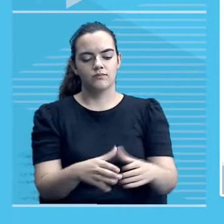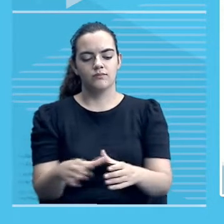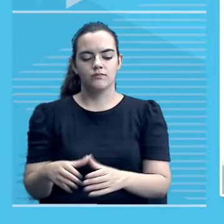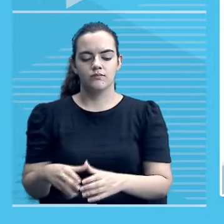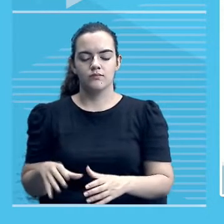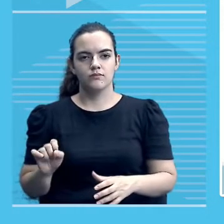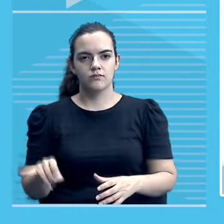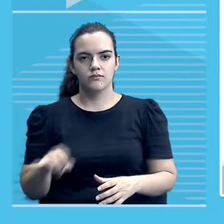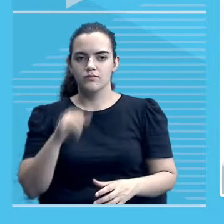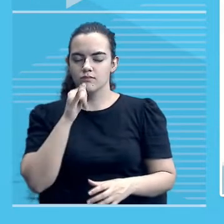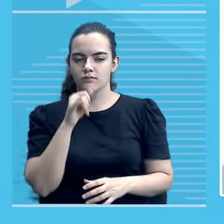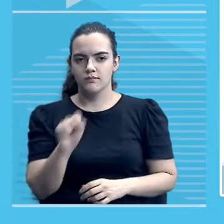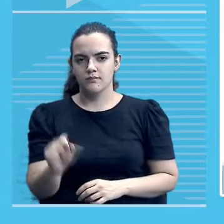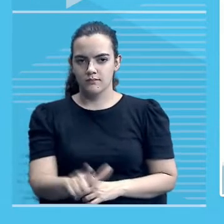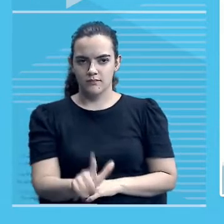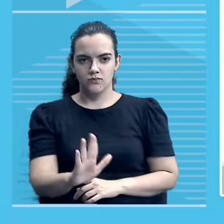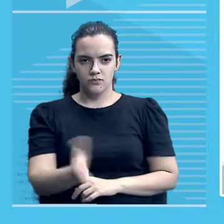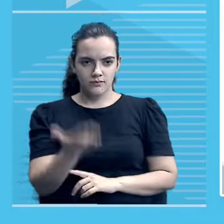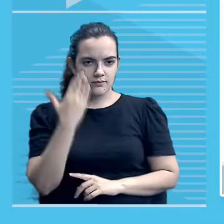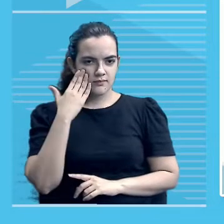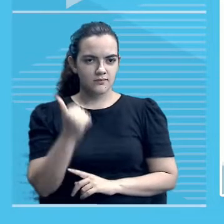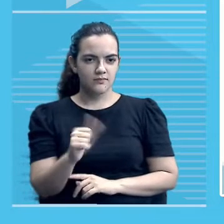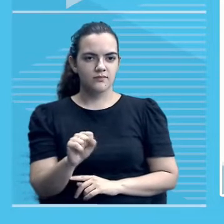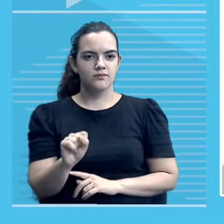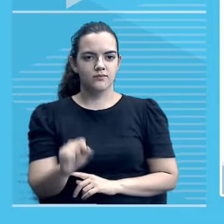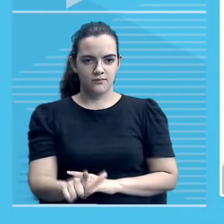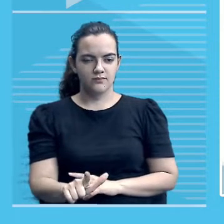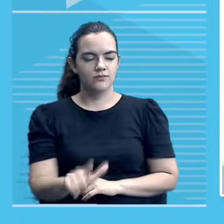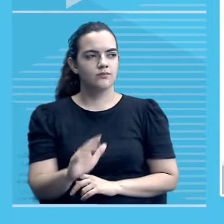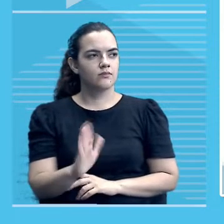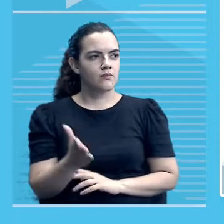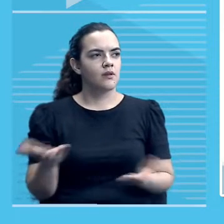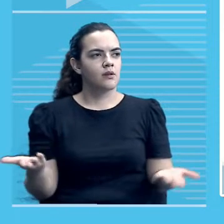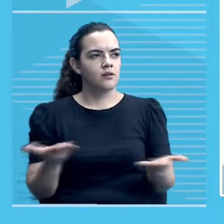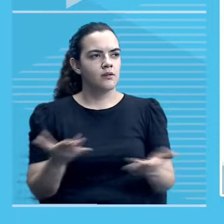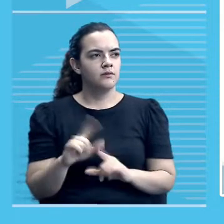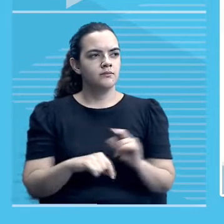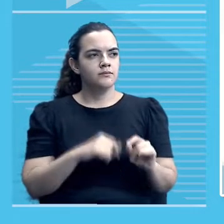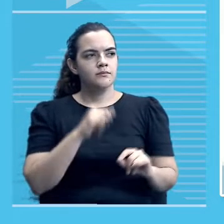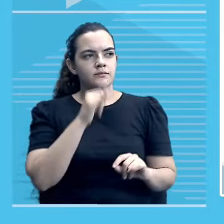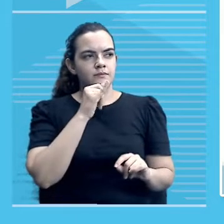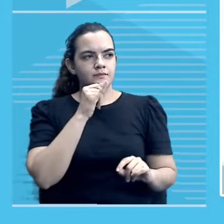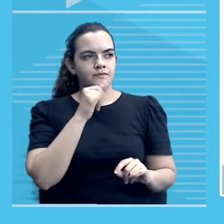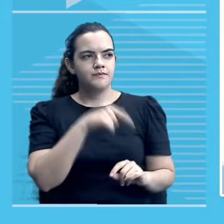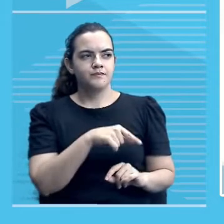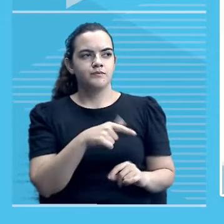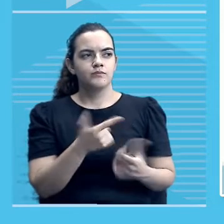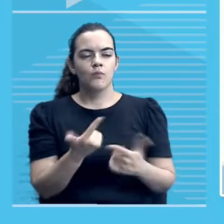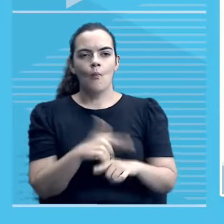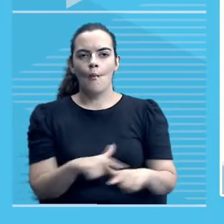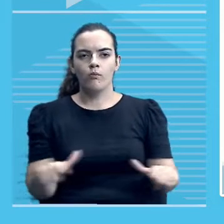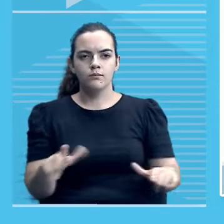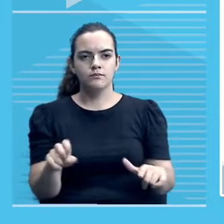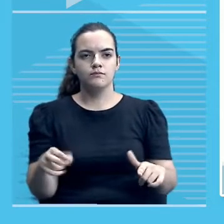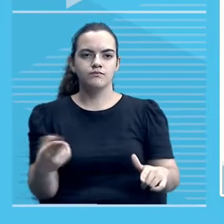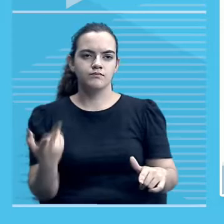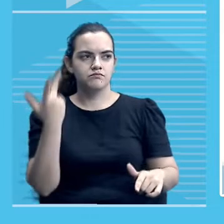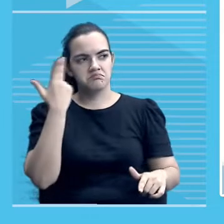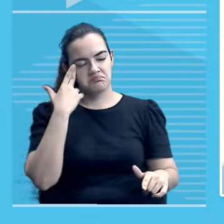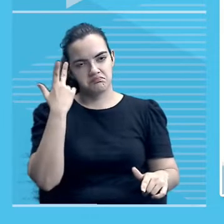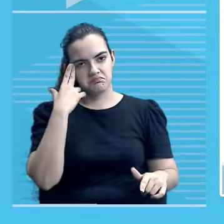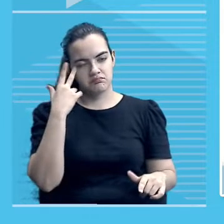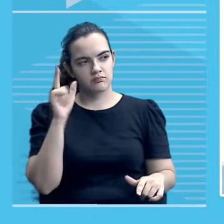de uma reação, ó, de neutralização total. Como é que eu sei, professor? É não